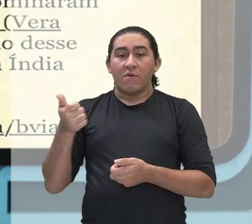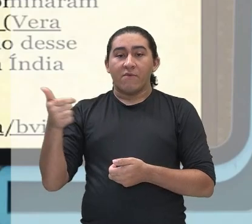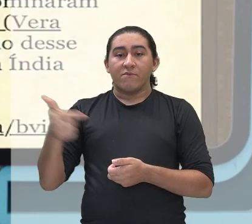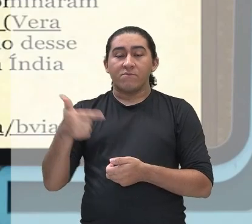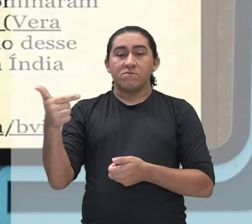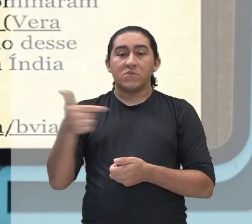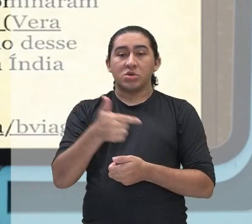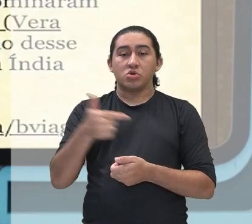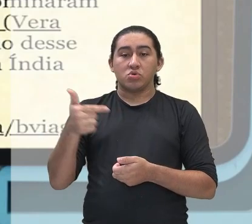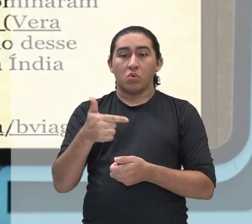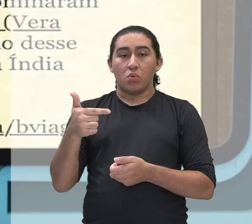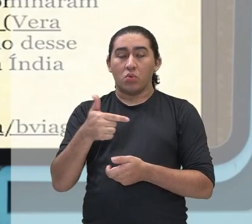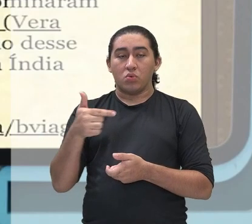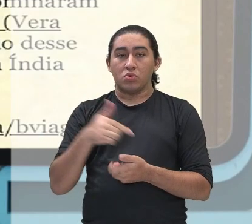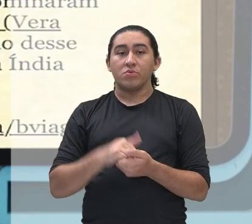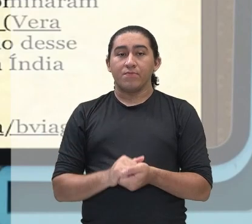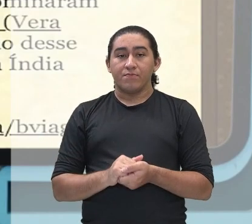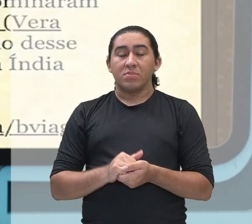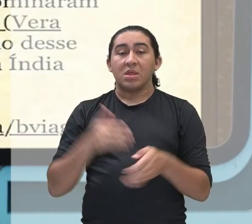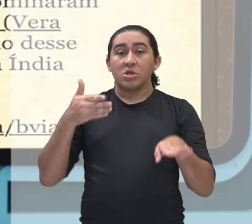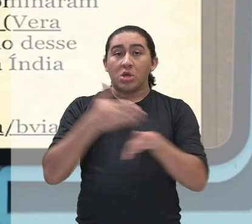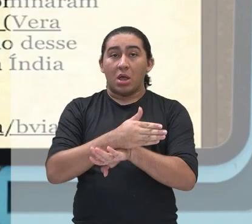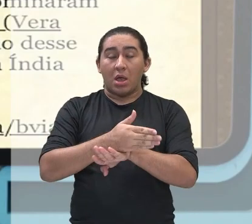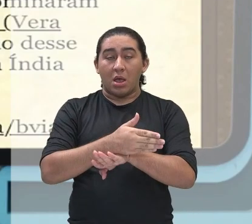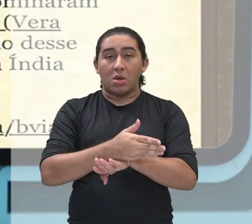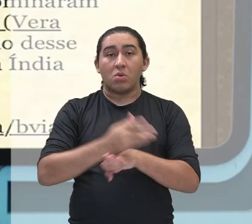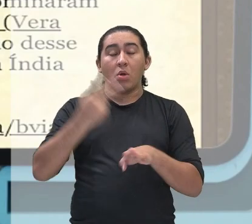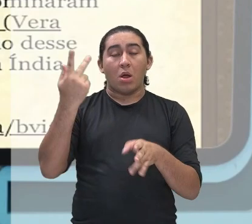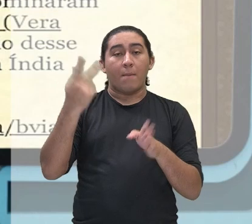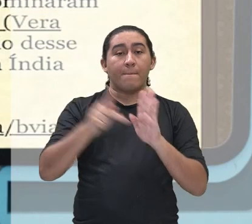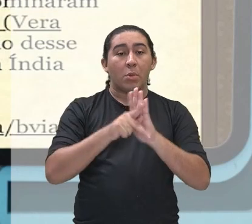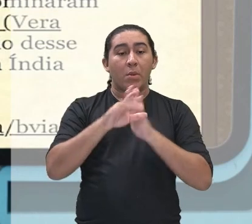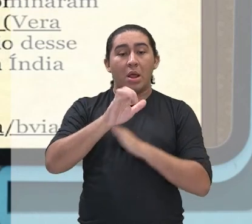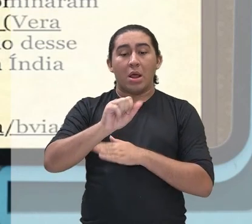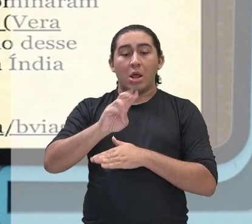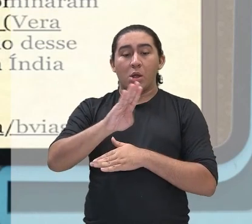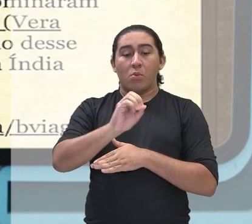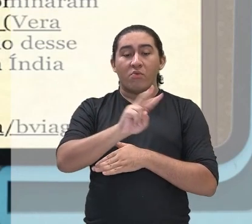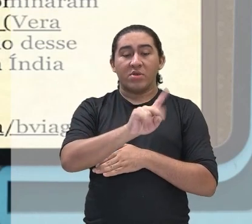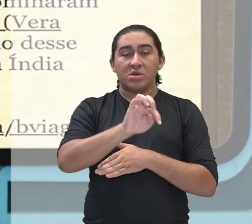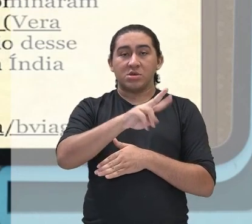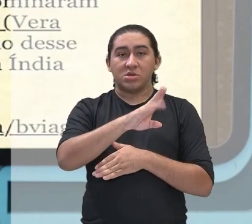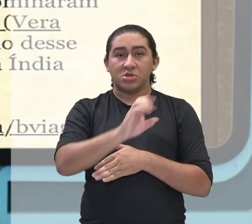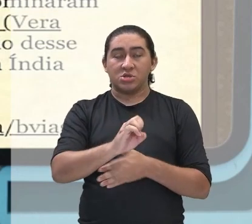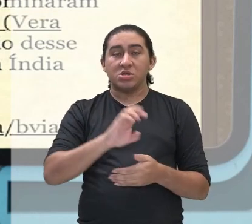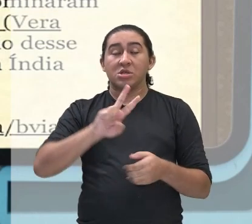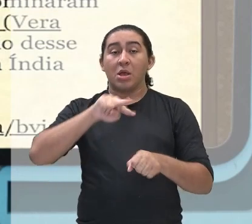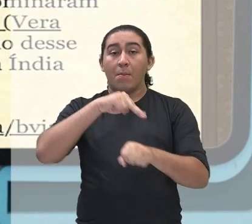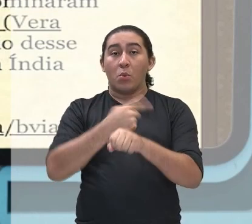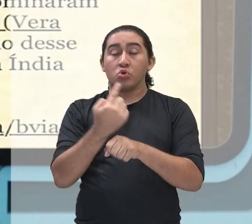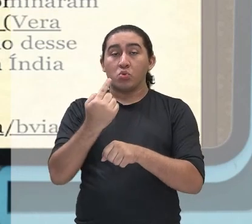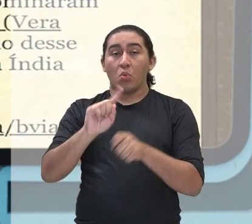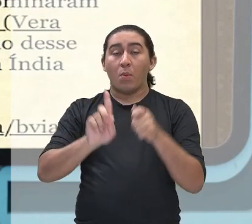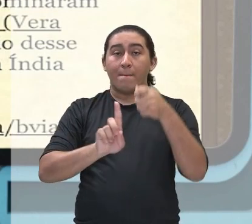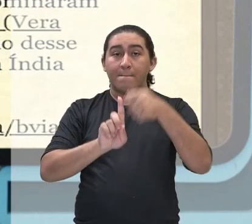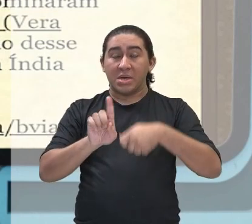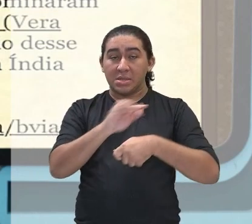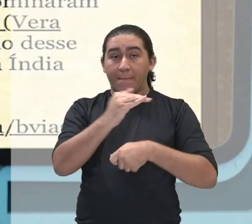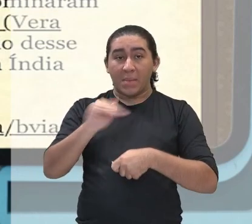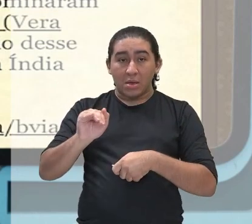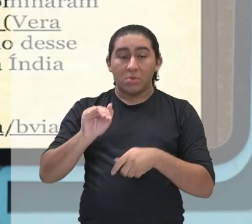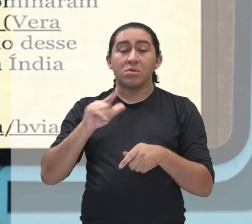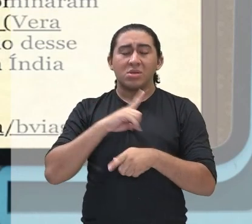22 chegaram a Cabo Verde. Passado um mês e meio após a partida e inúmeras peripécias, ou